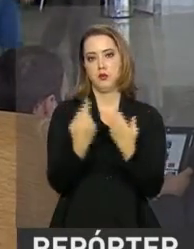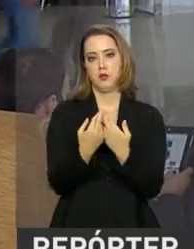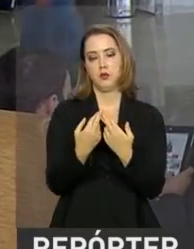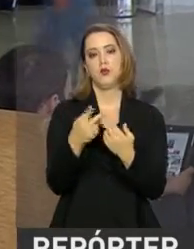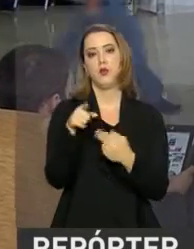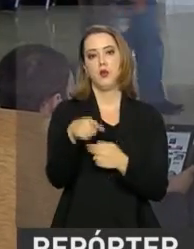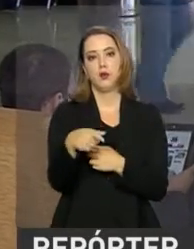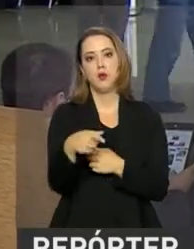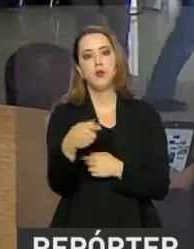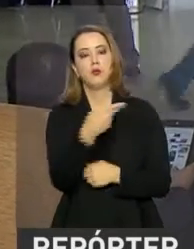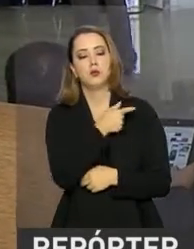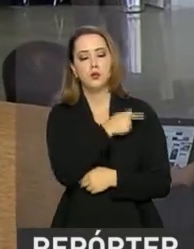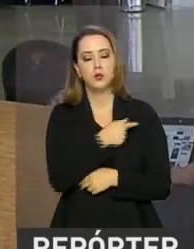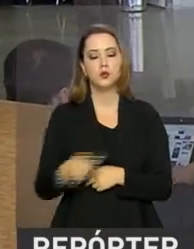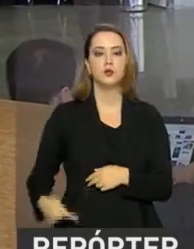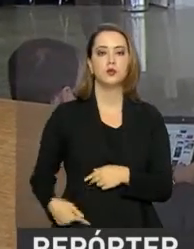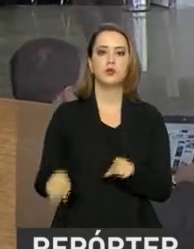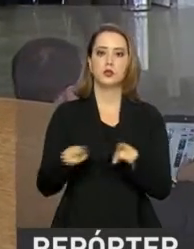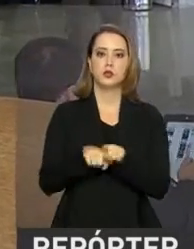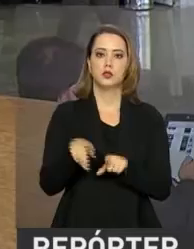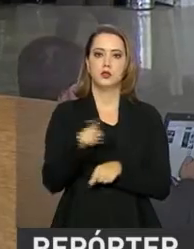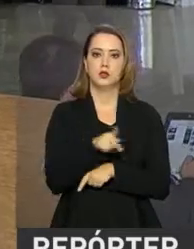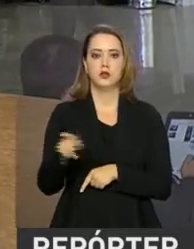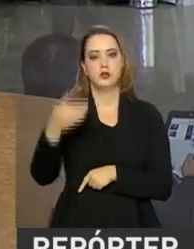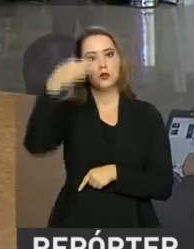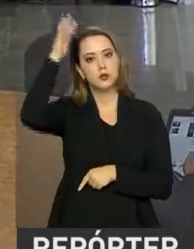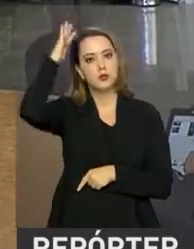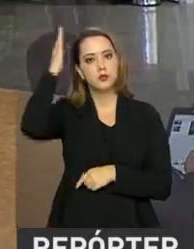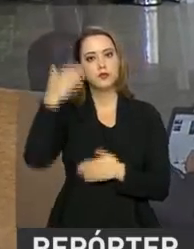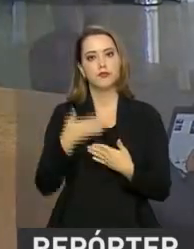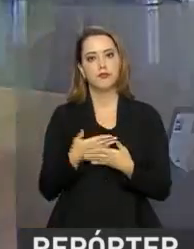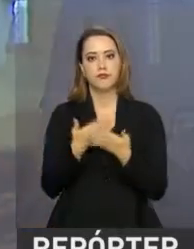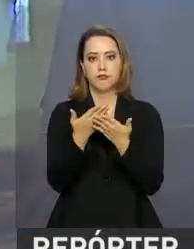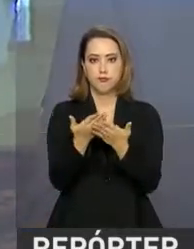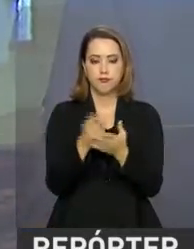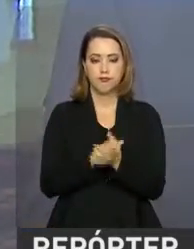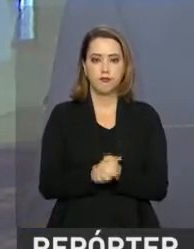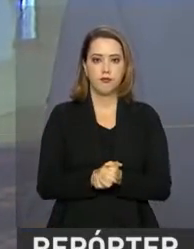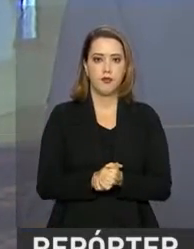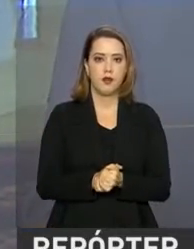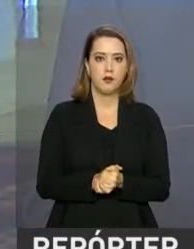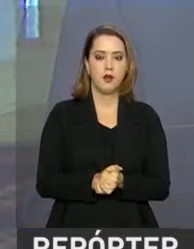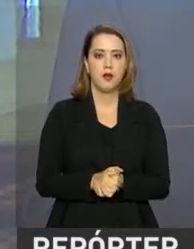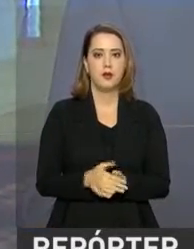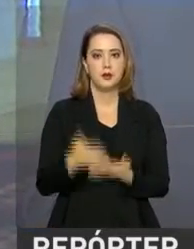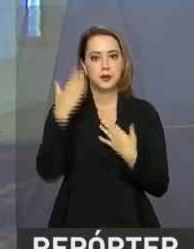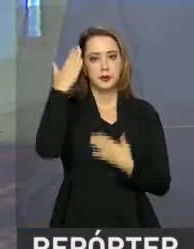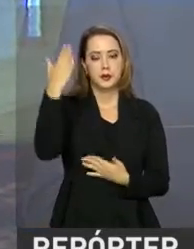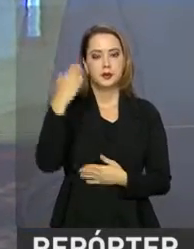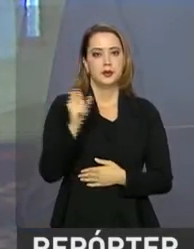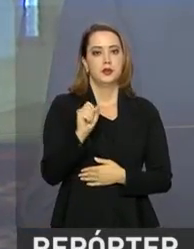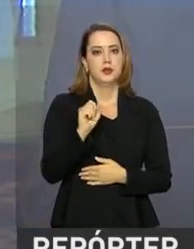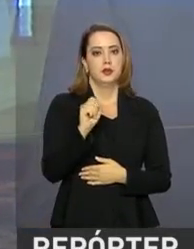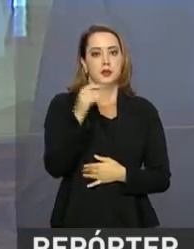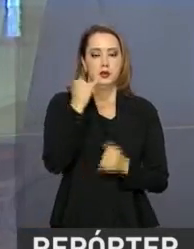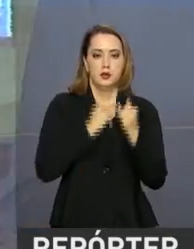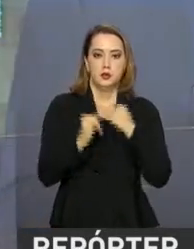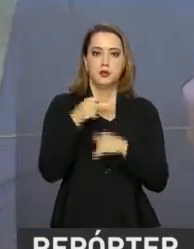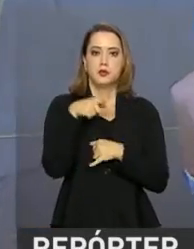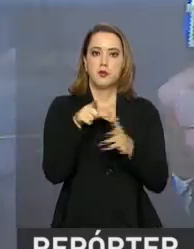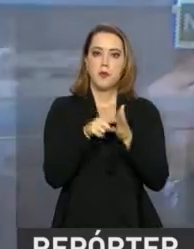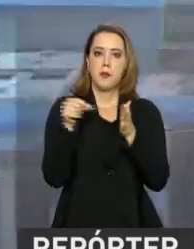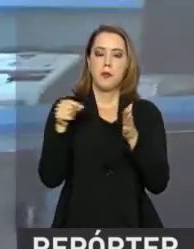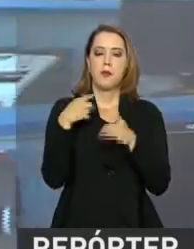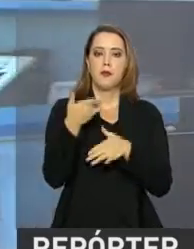eo presidente em exercício michel temer eu volto com você no estúdio leandro obrigado paulo pelas suas informações aí do